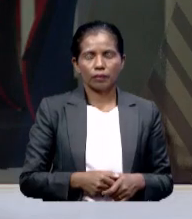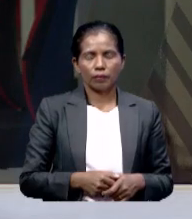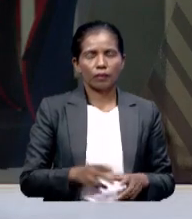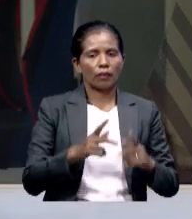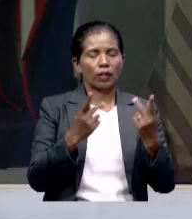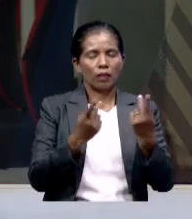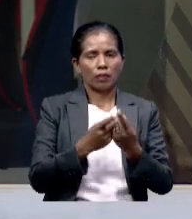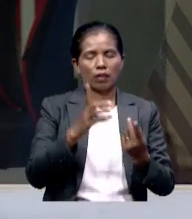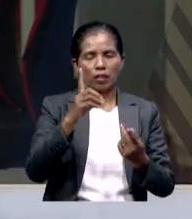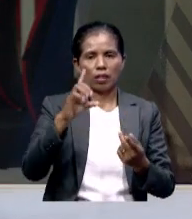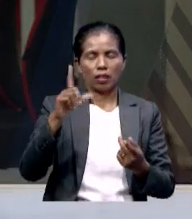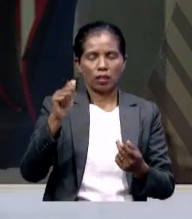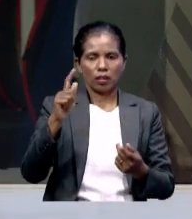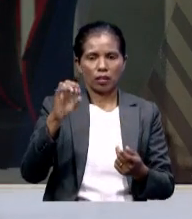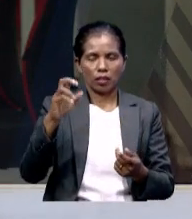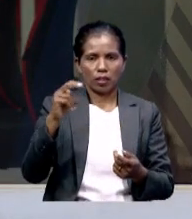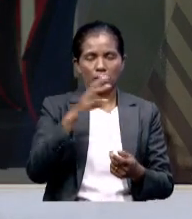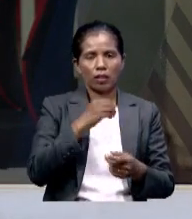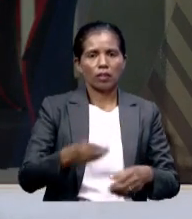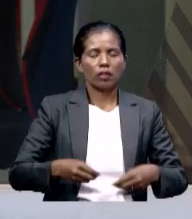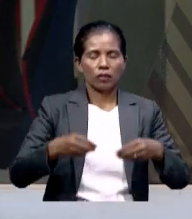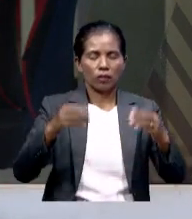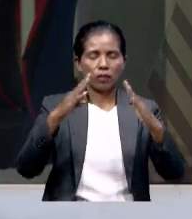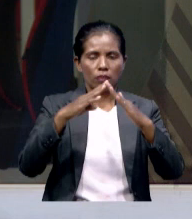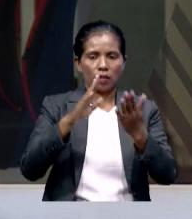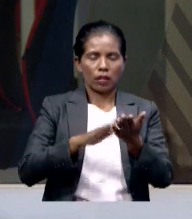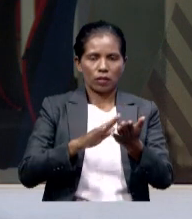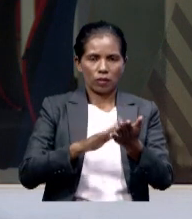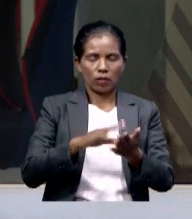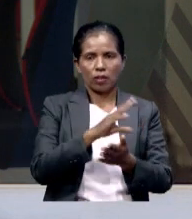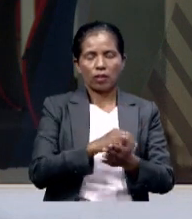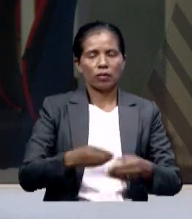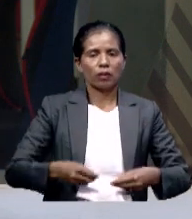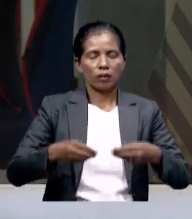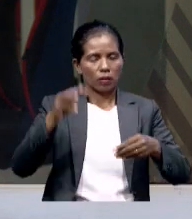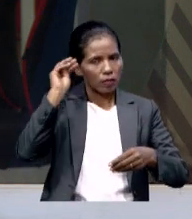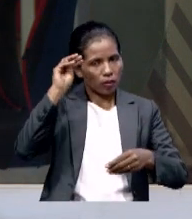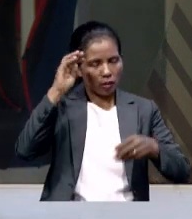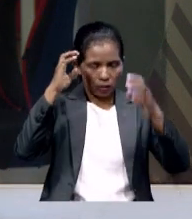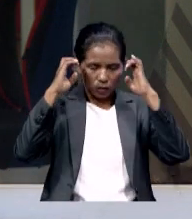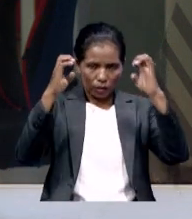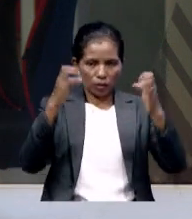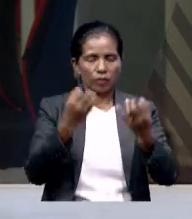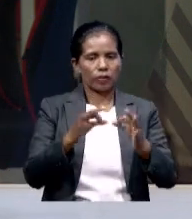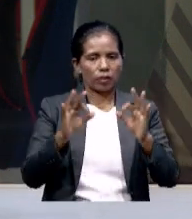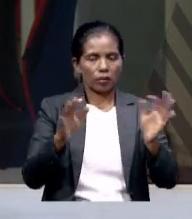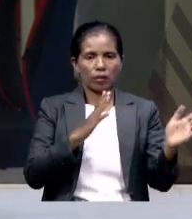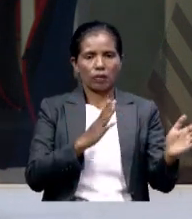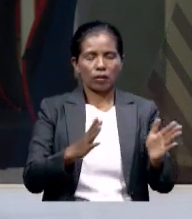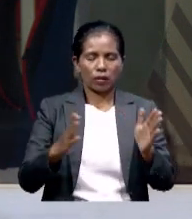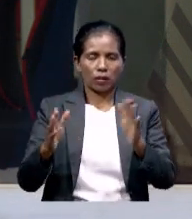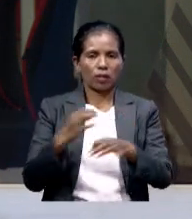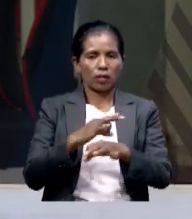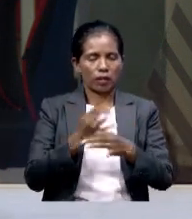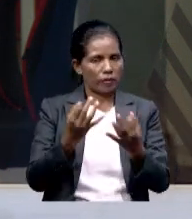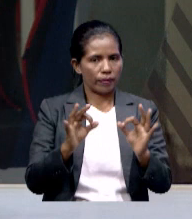Companhia de Latina Unipessoal LDA entrega a escola Sérgio Vieira de Melo para o Ministério da Educação, Rafa remata processo de